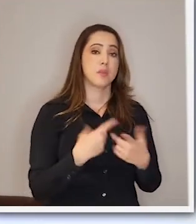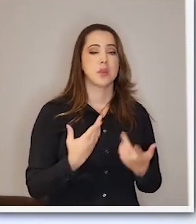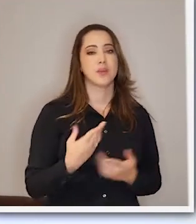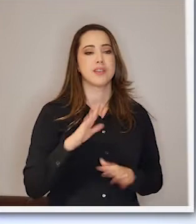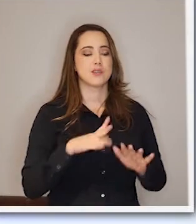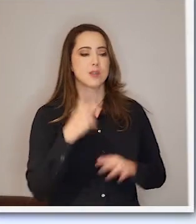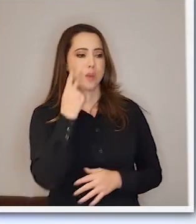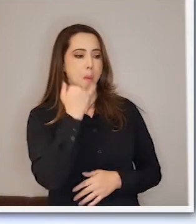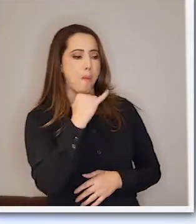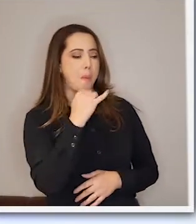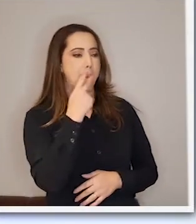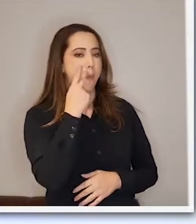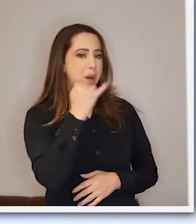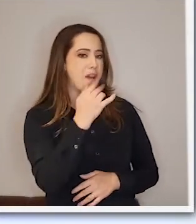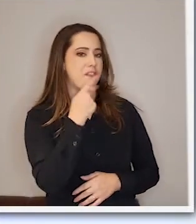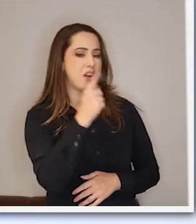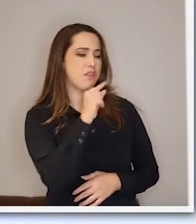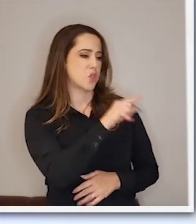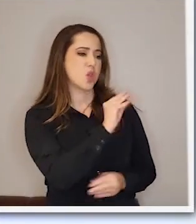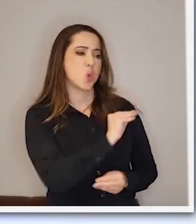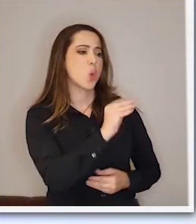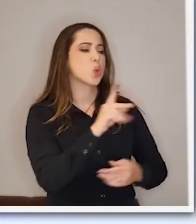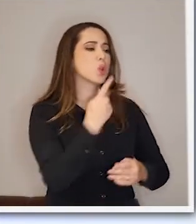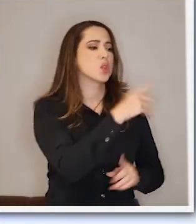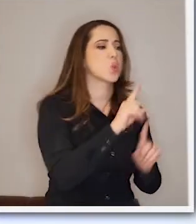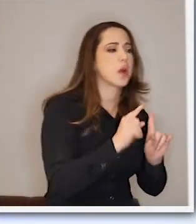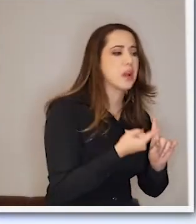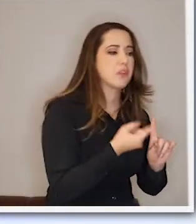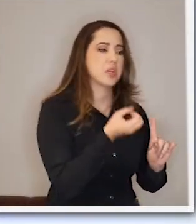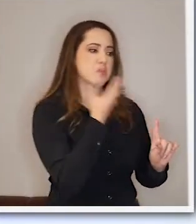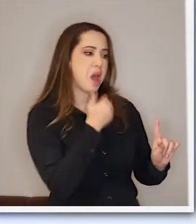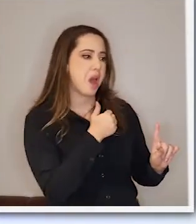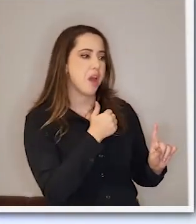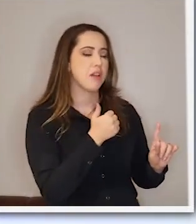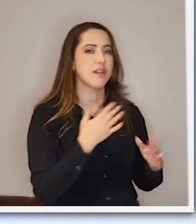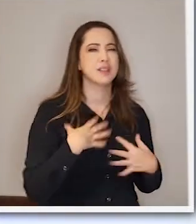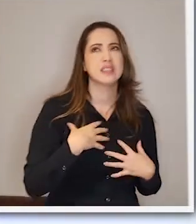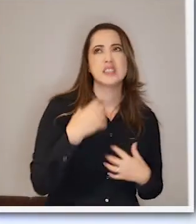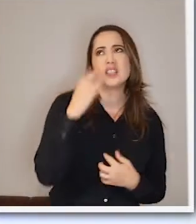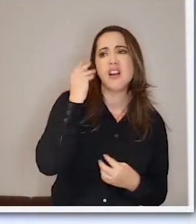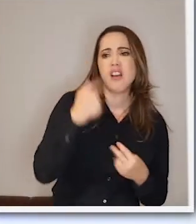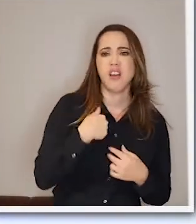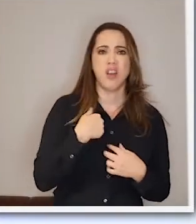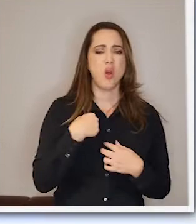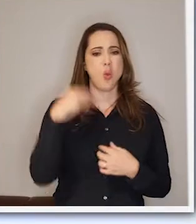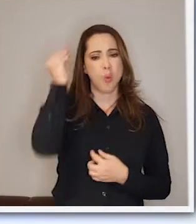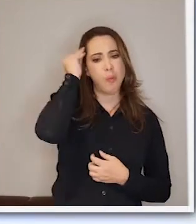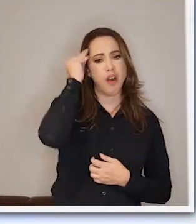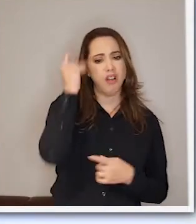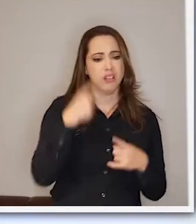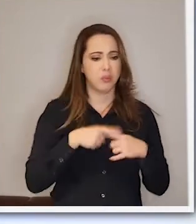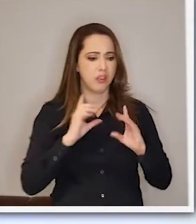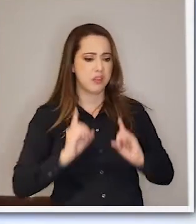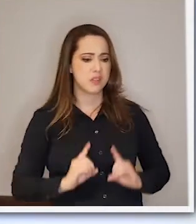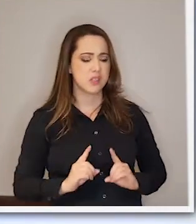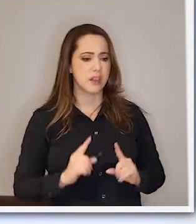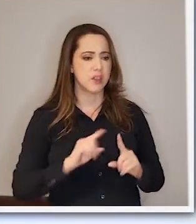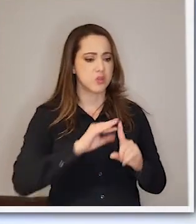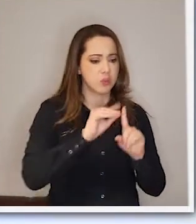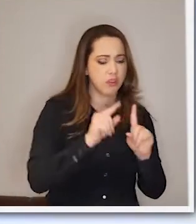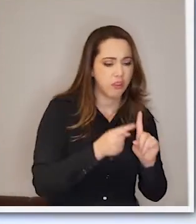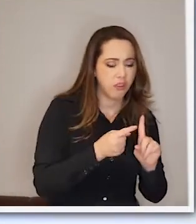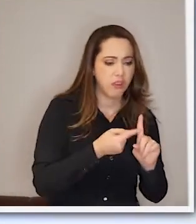Ele acha que ela não cuidou bem da gestação do filho, o pai acha que ela não cuidou bem da criança e por isso que